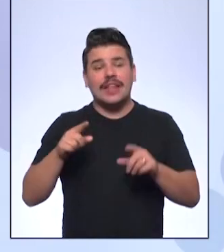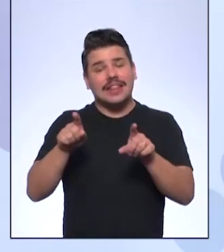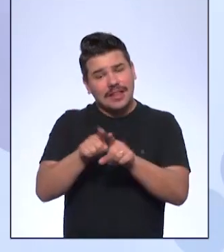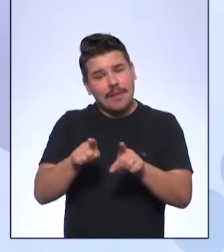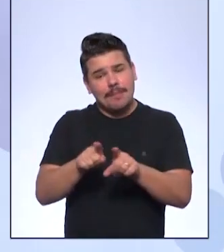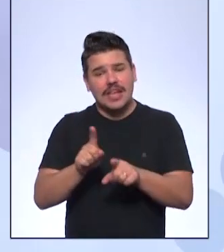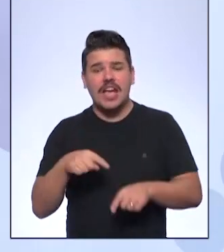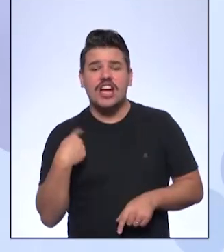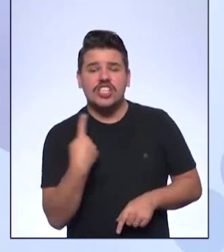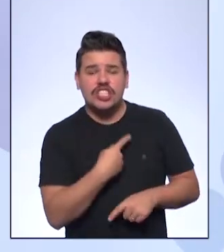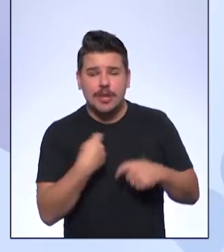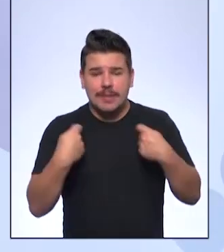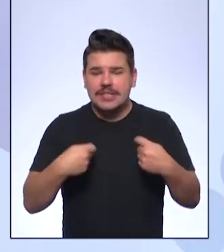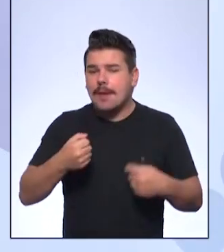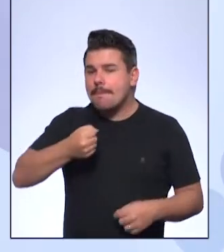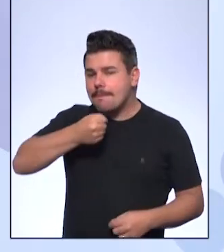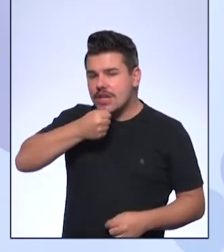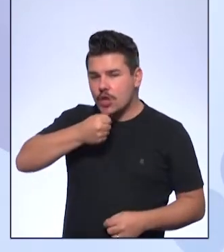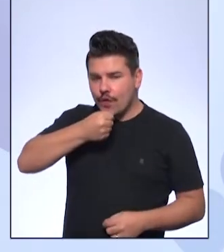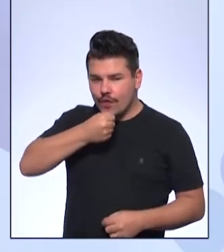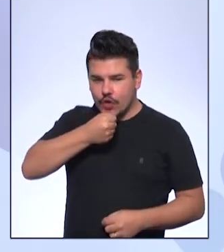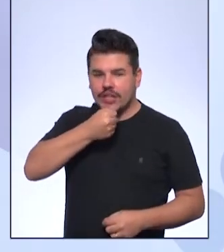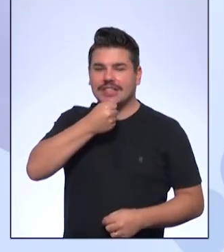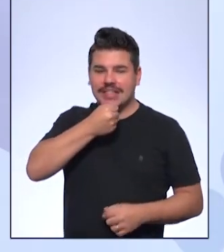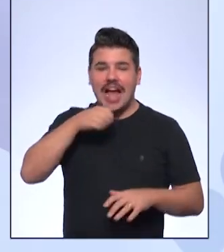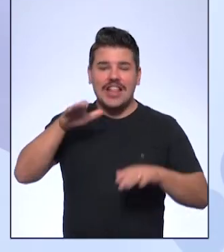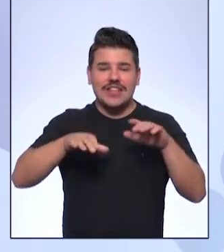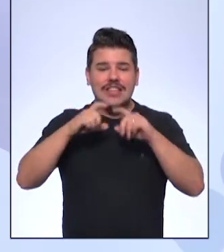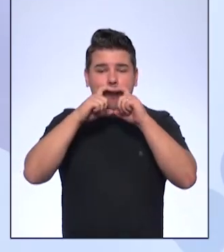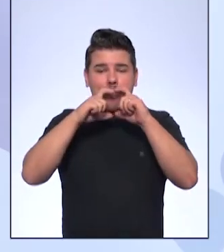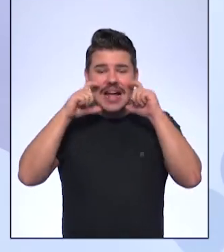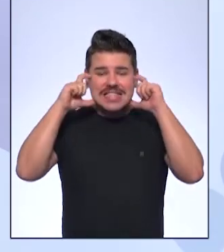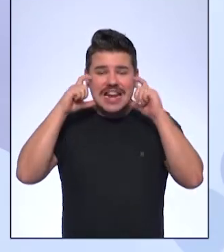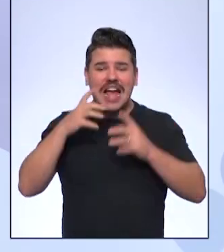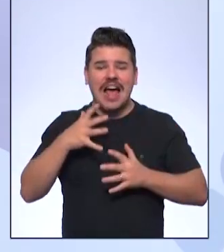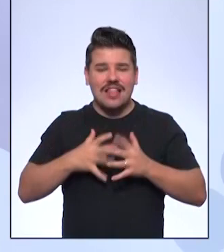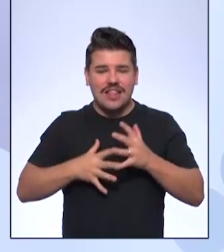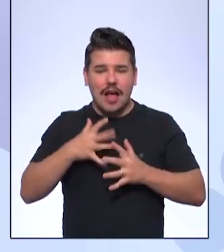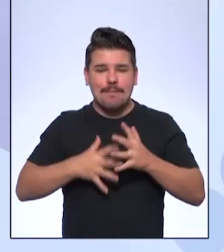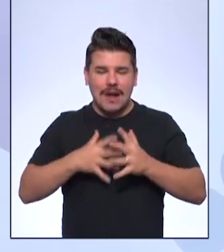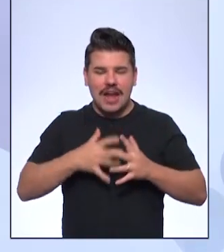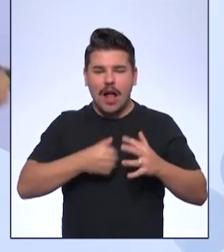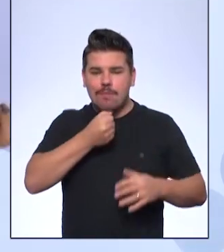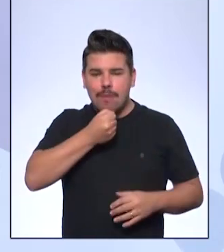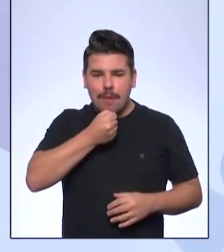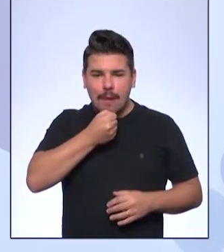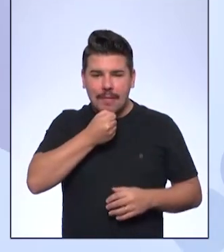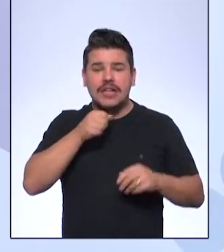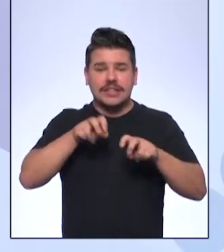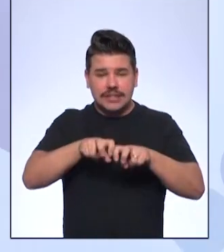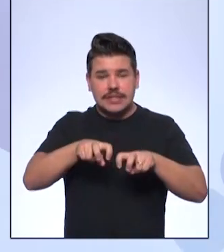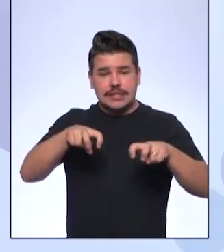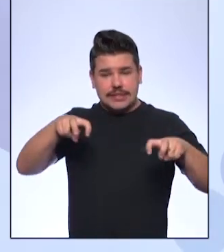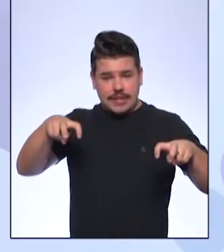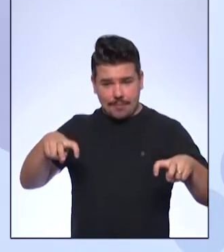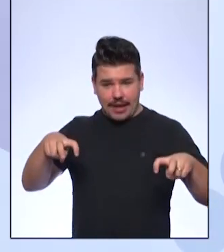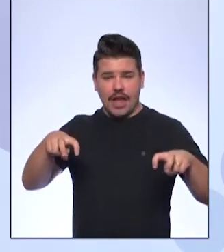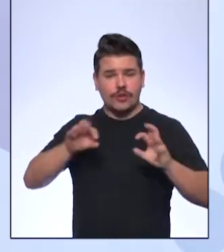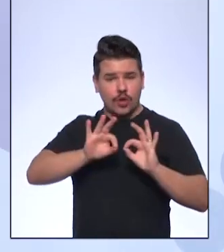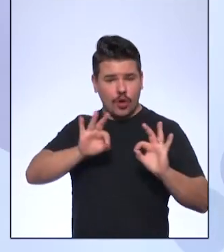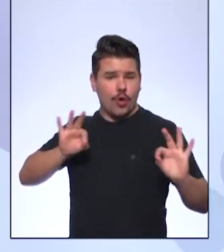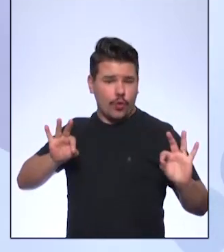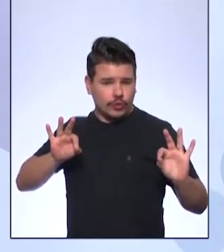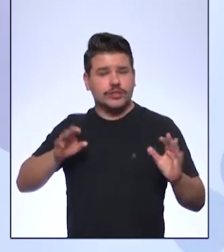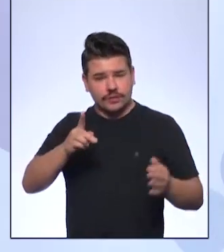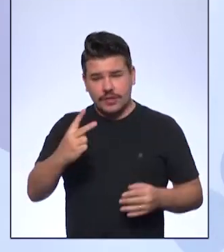gente precisa de microfone, dependendo da máscara que a gente está usando, isso atrapalha o áudio. A gente está separado, como vocês viram, e a gente fica com